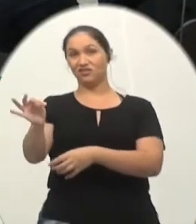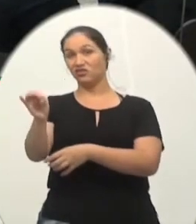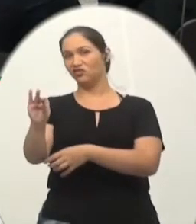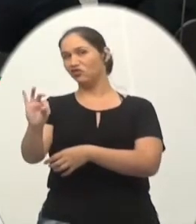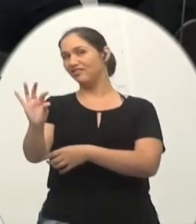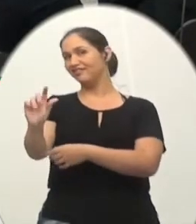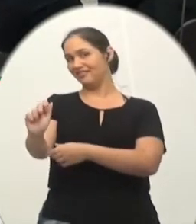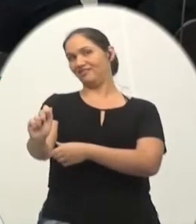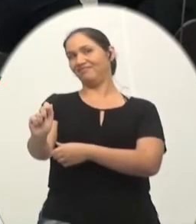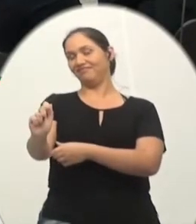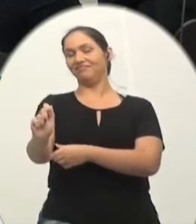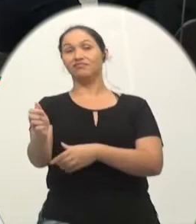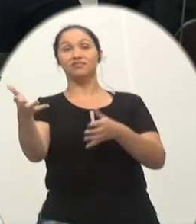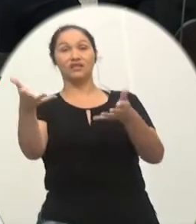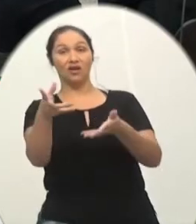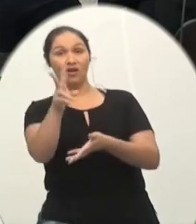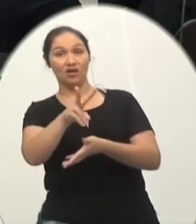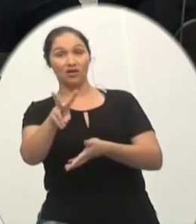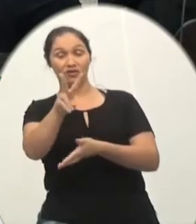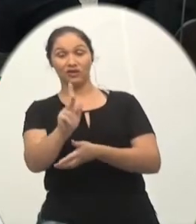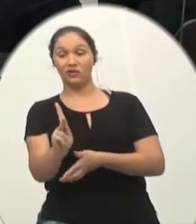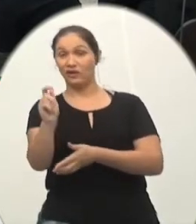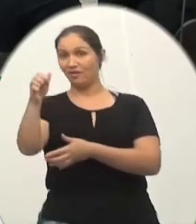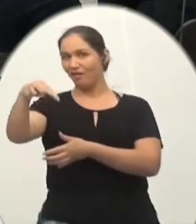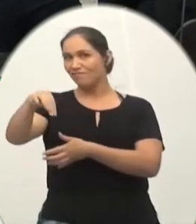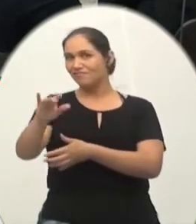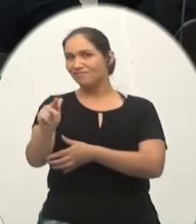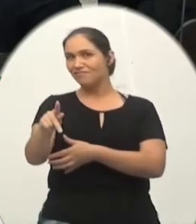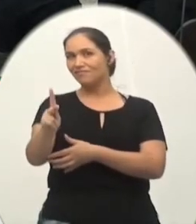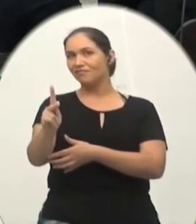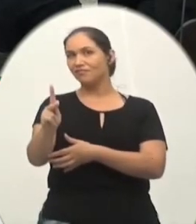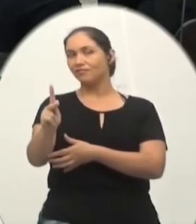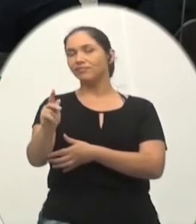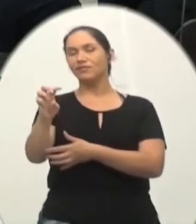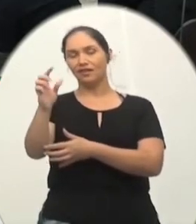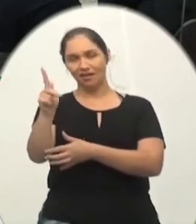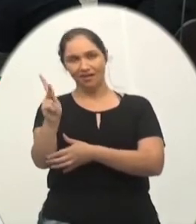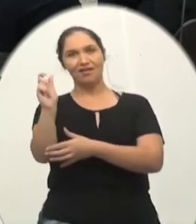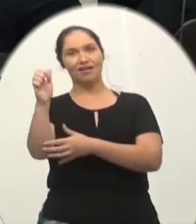Como vota o vereador Júlio Kaminski, do PSDB?